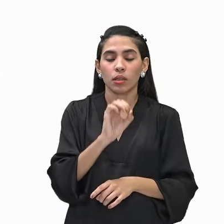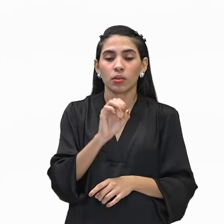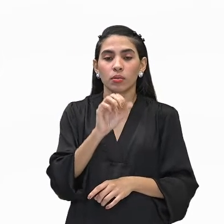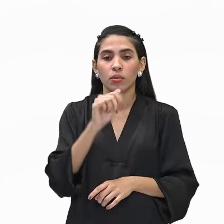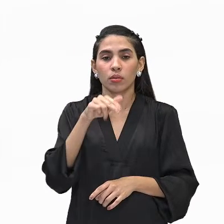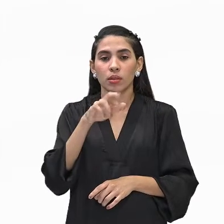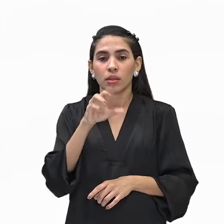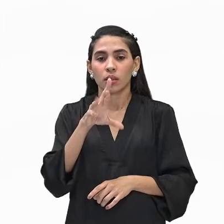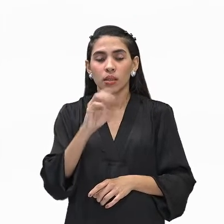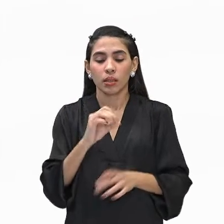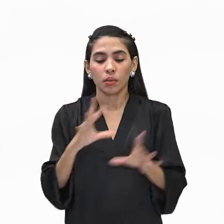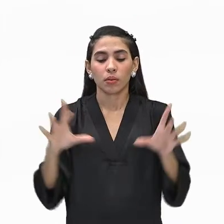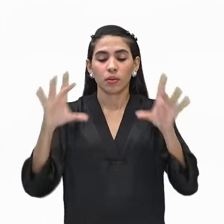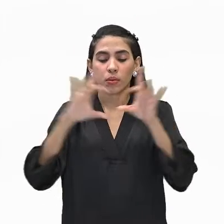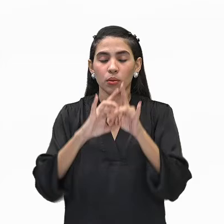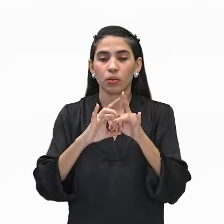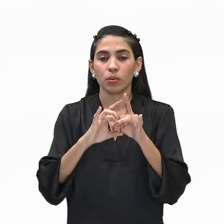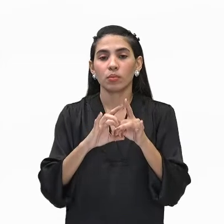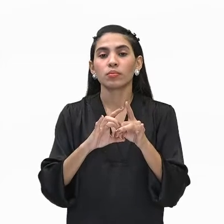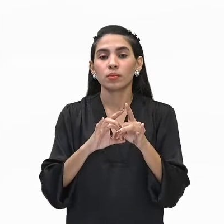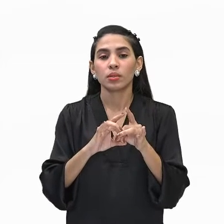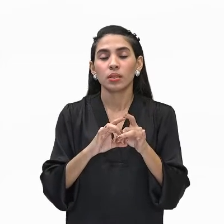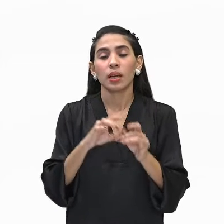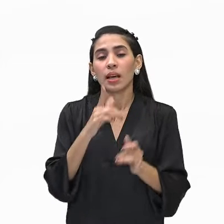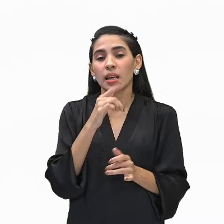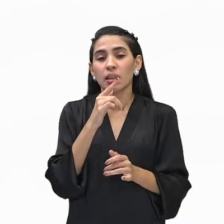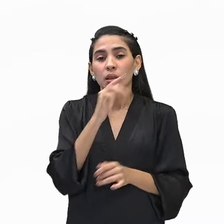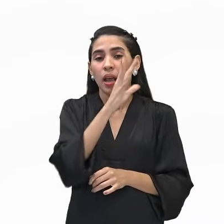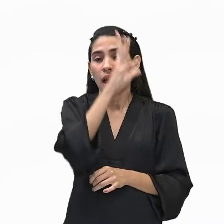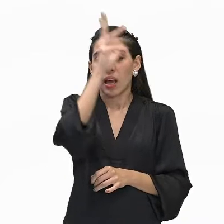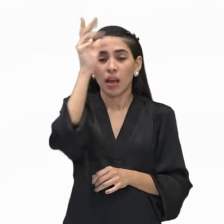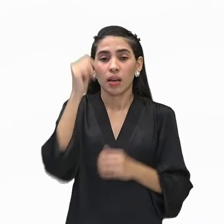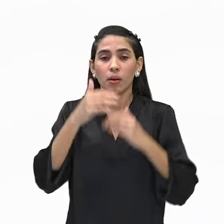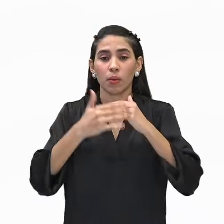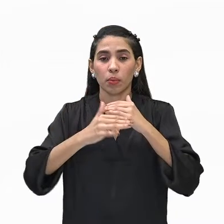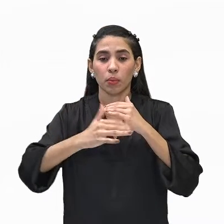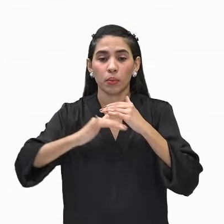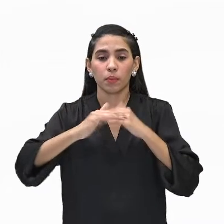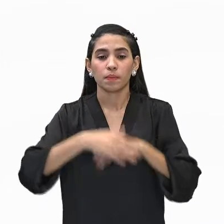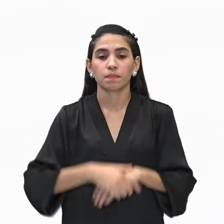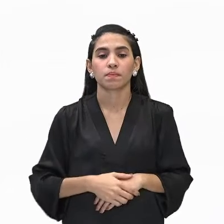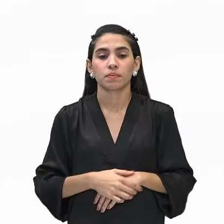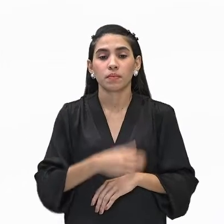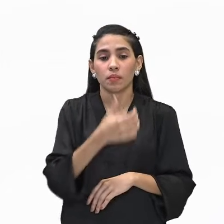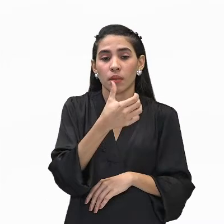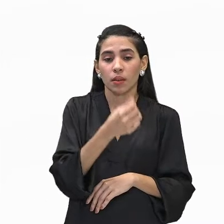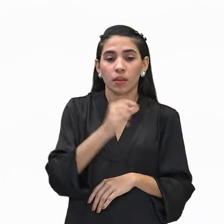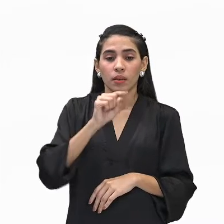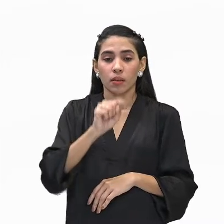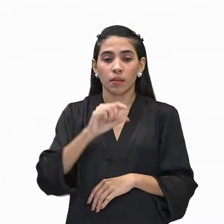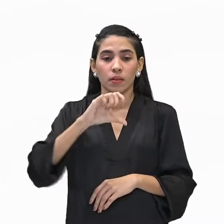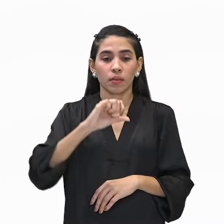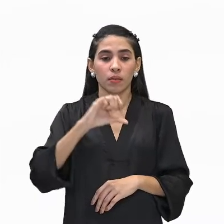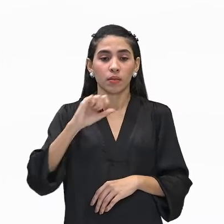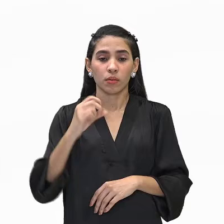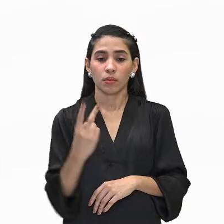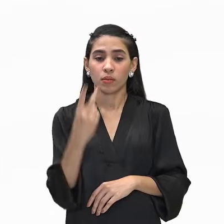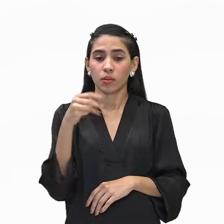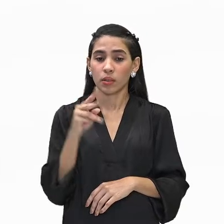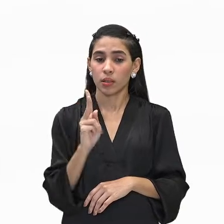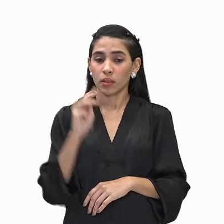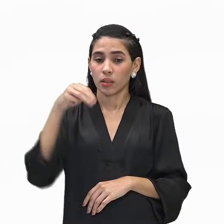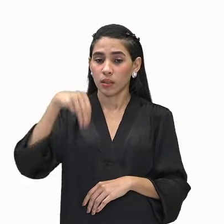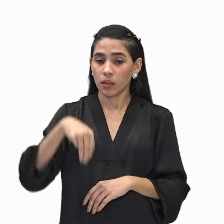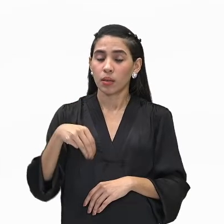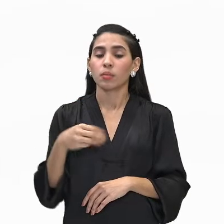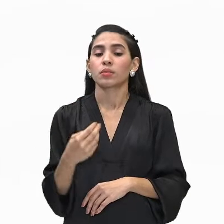Rio Amazonas. Não é isso? É o rio mais extenso, com 6.992 quilômetros no total, segundo o